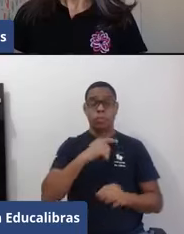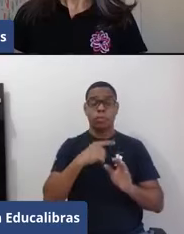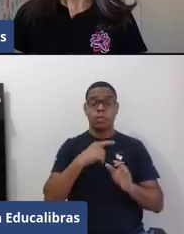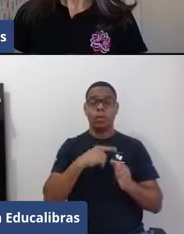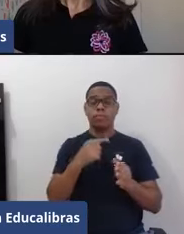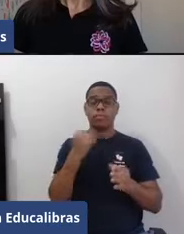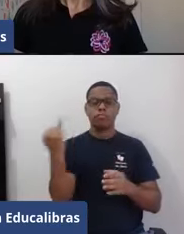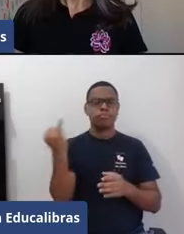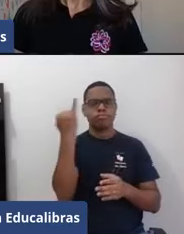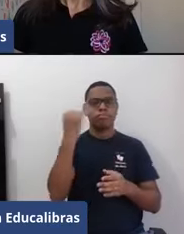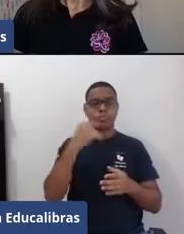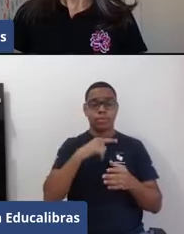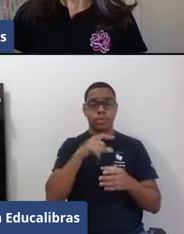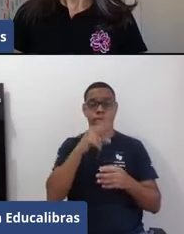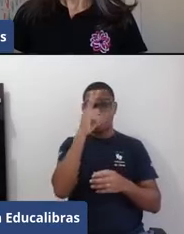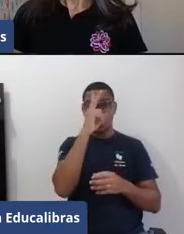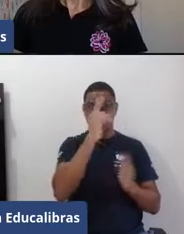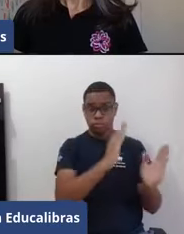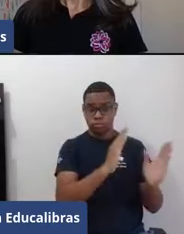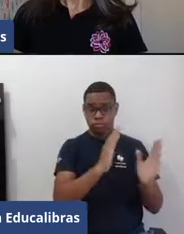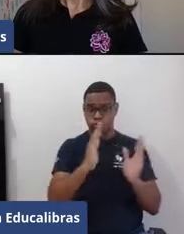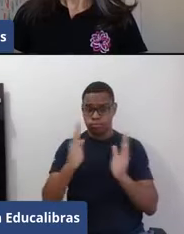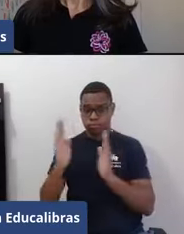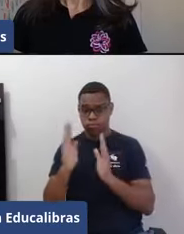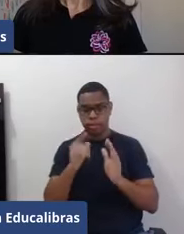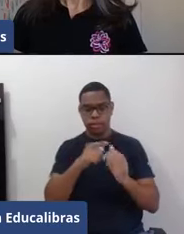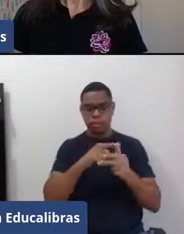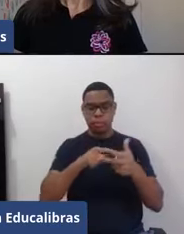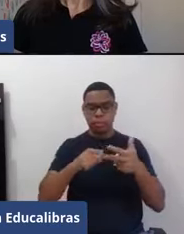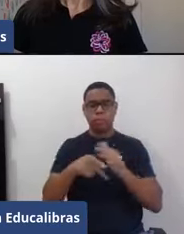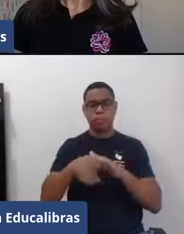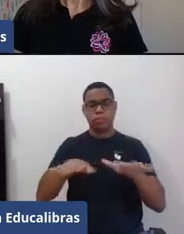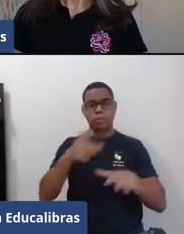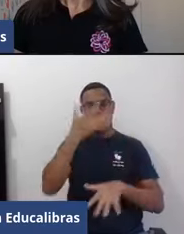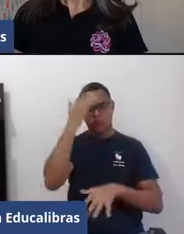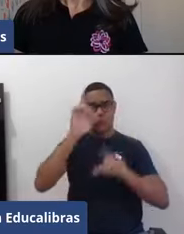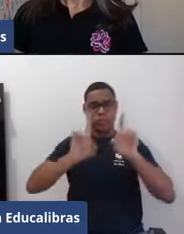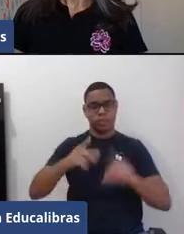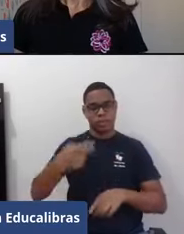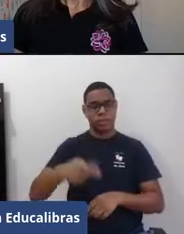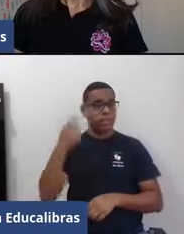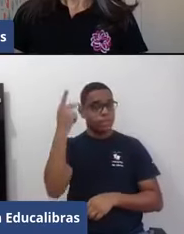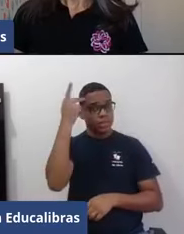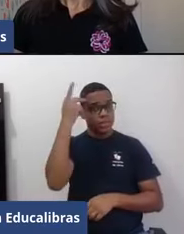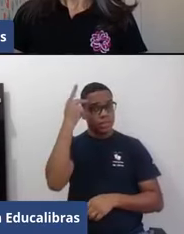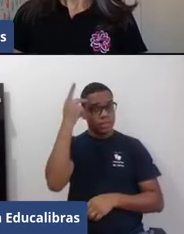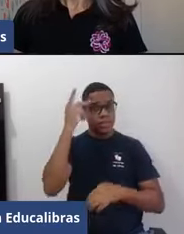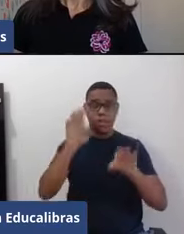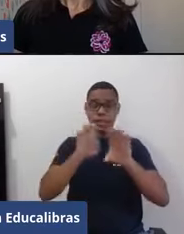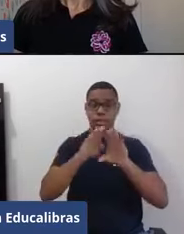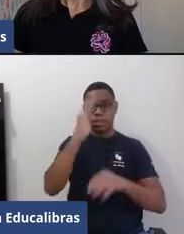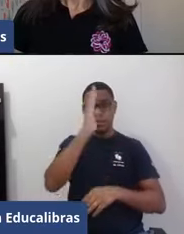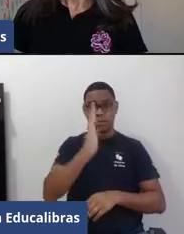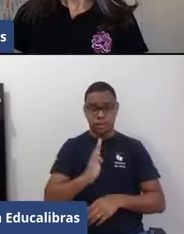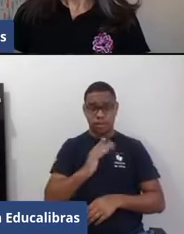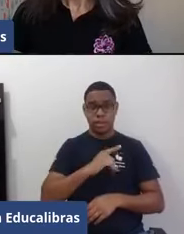muito importantes na história do movimento da pessoa com deficiência na cidade de São Paulo e no Brasil, que é a